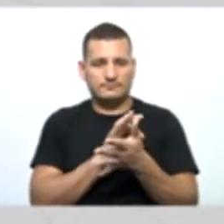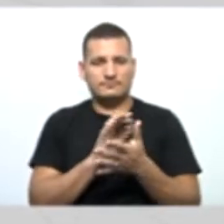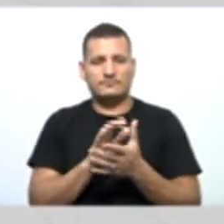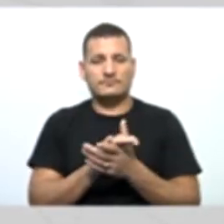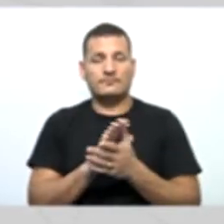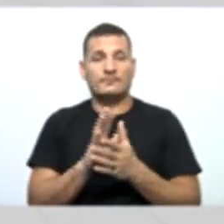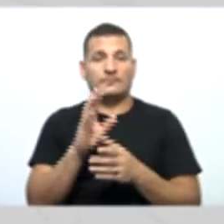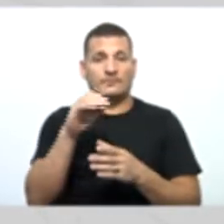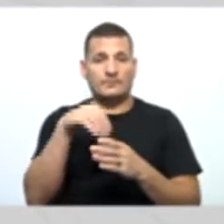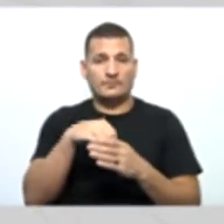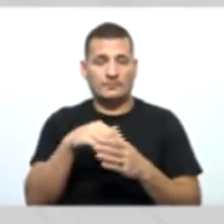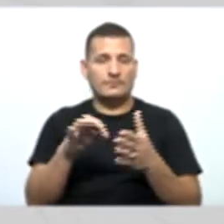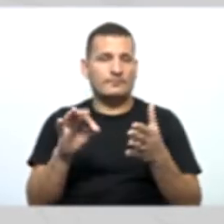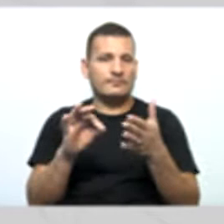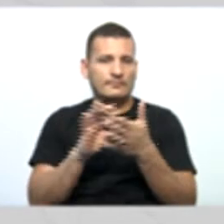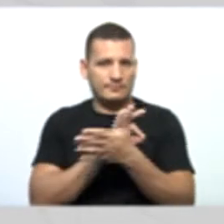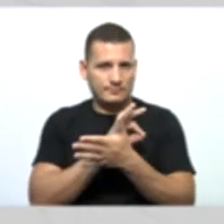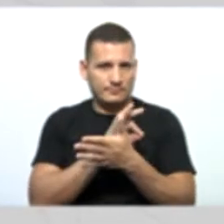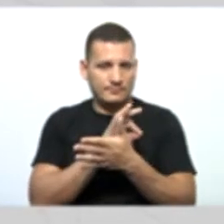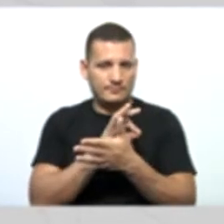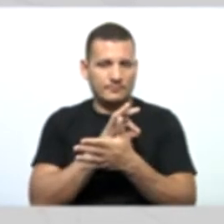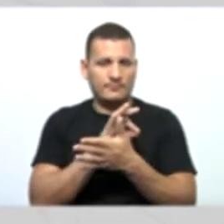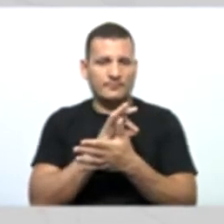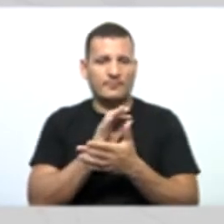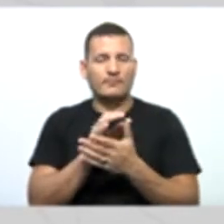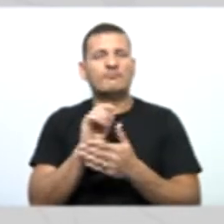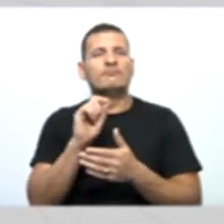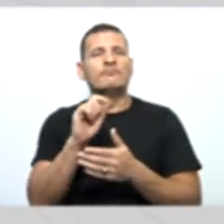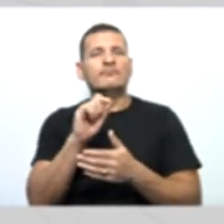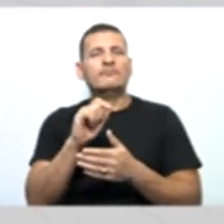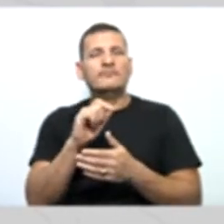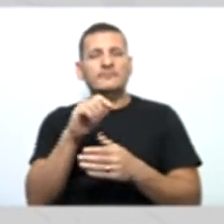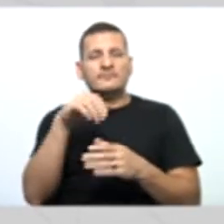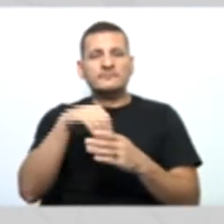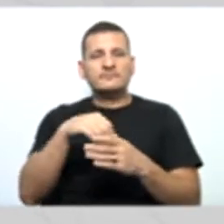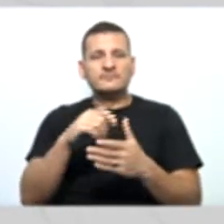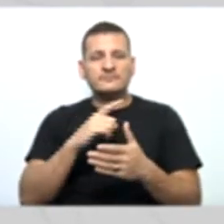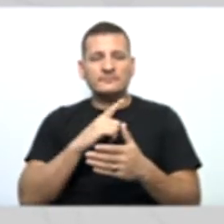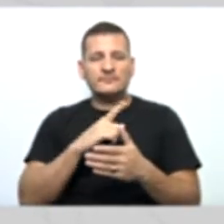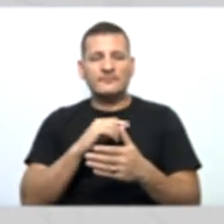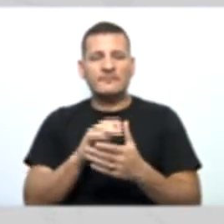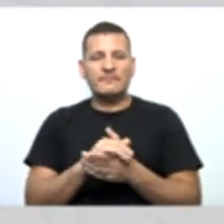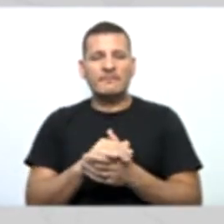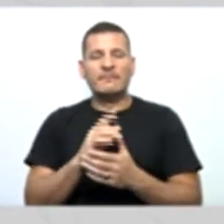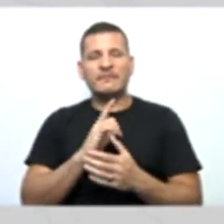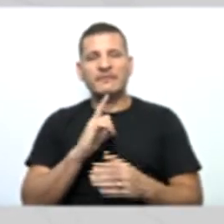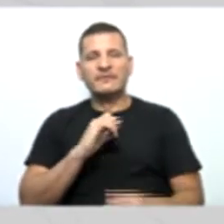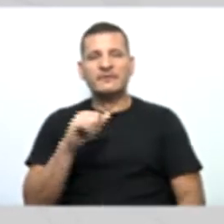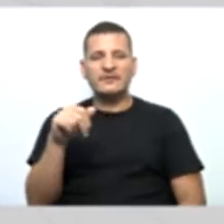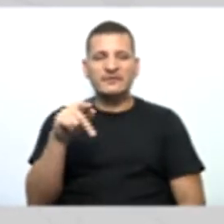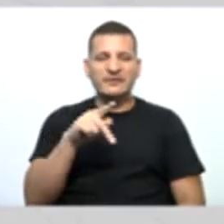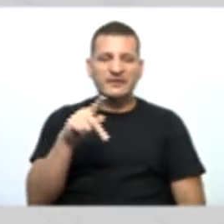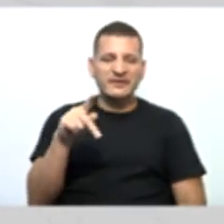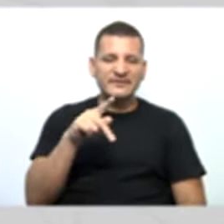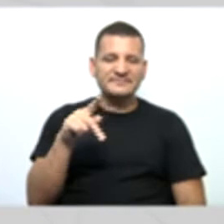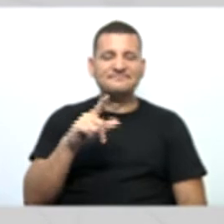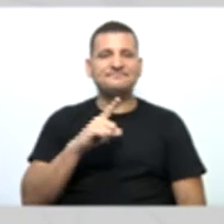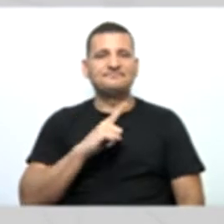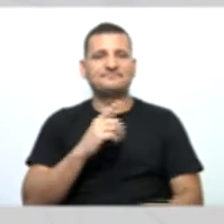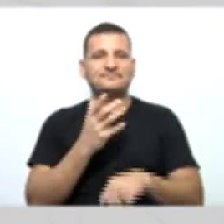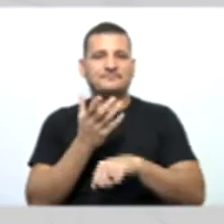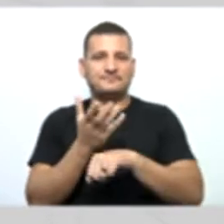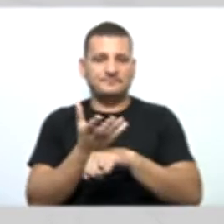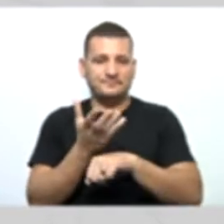Dentro desse meu sistema de matrícula aqui, o que tem dentro dele? Eu tenho professores, eu tenho